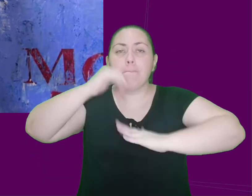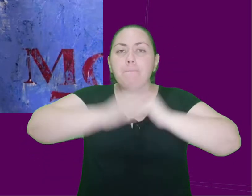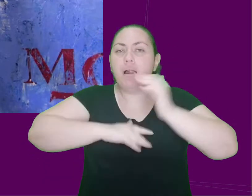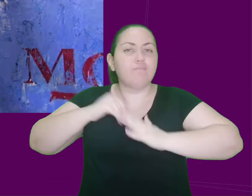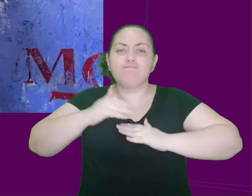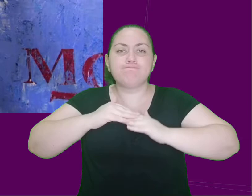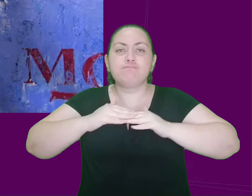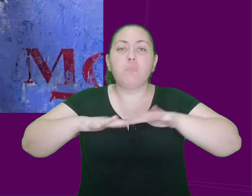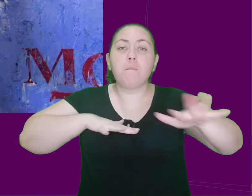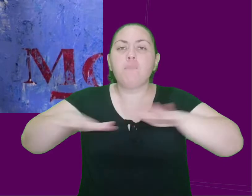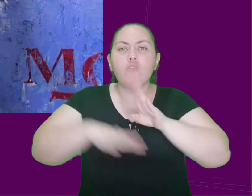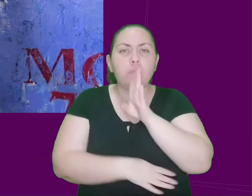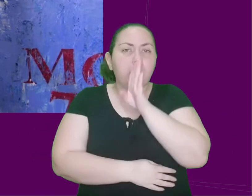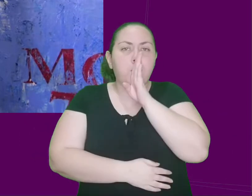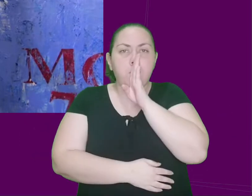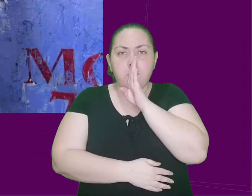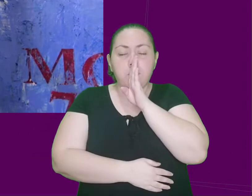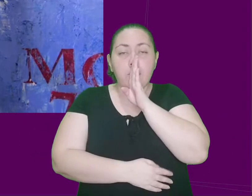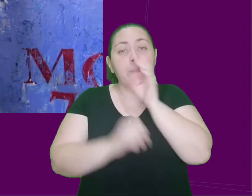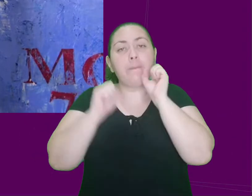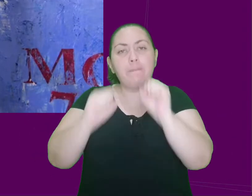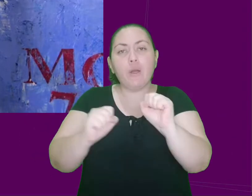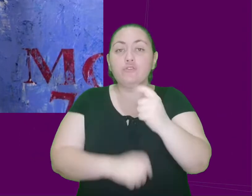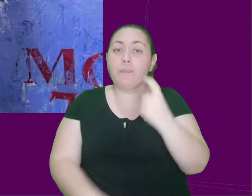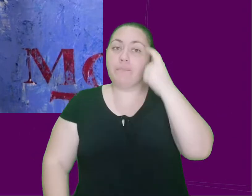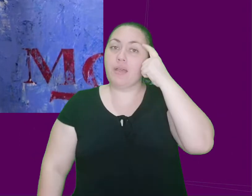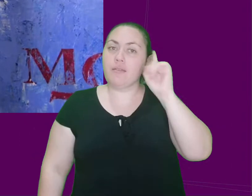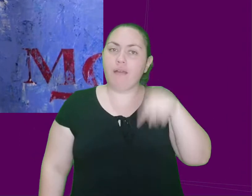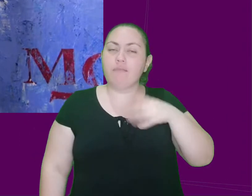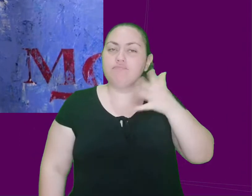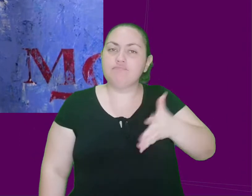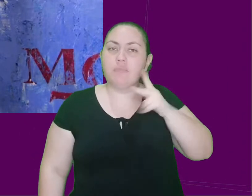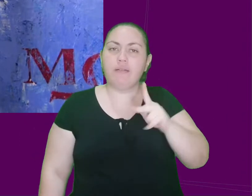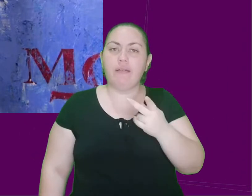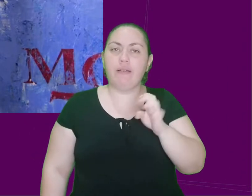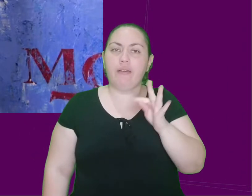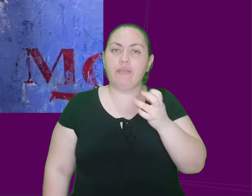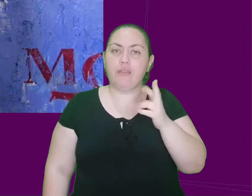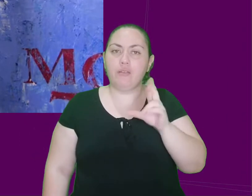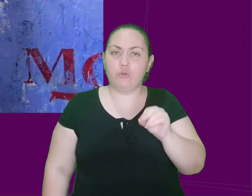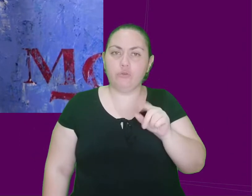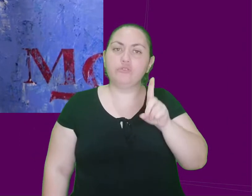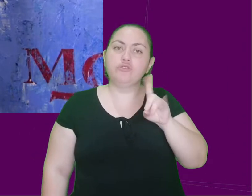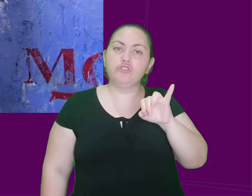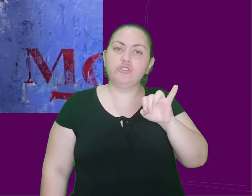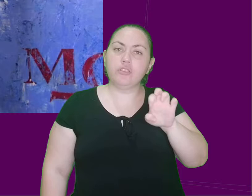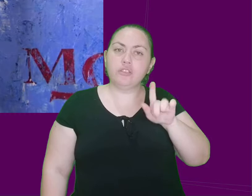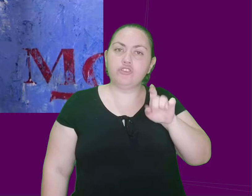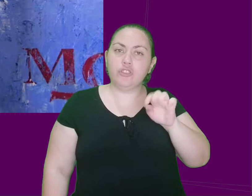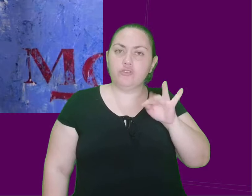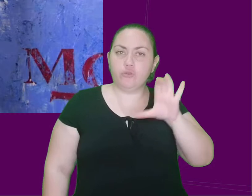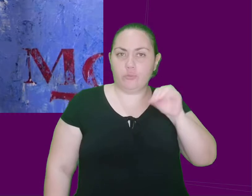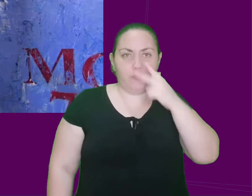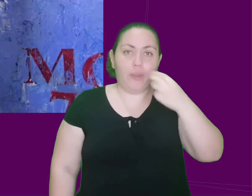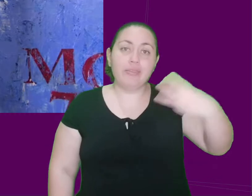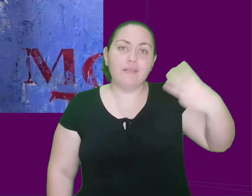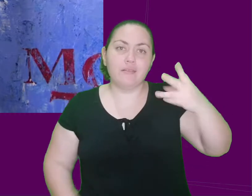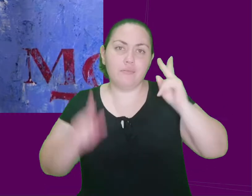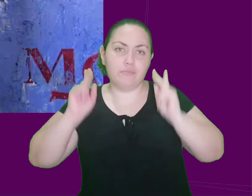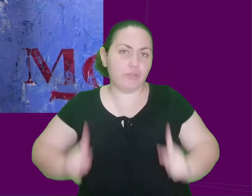centrada em ações estáticas, pode ser confundida com um discurso heterodiegético, ou seja, em terceira